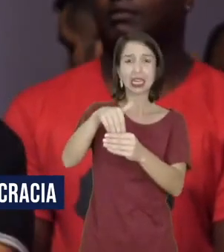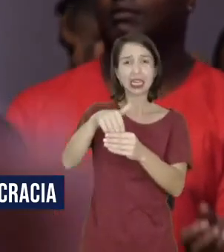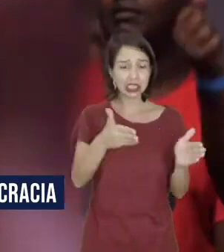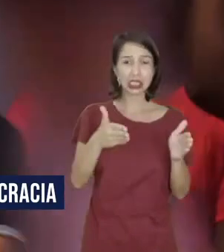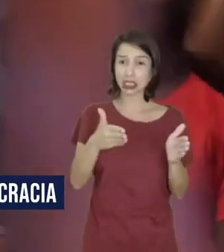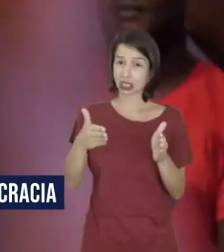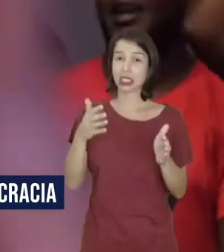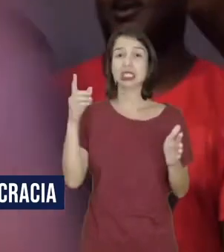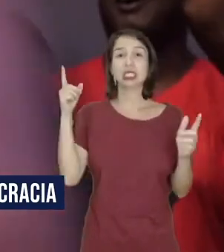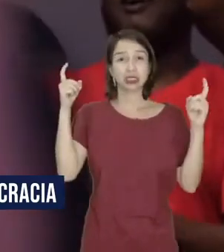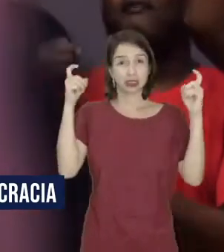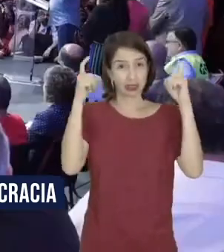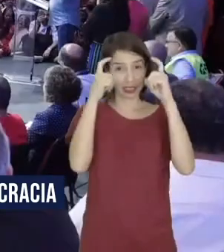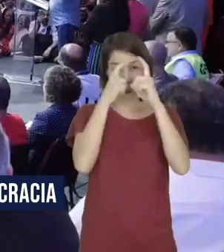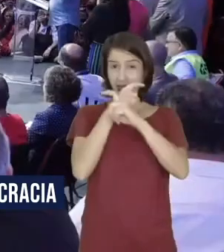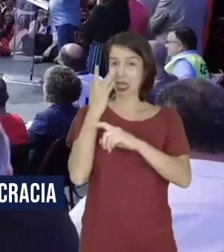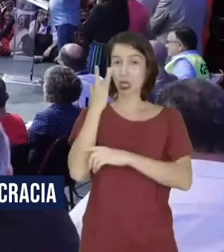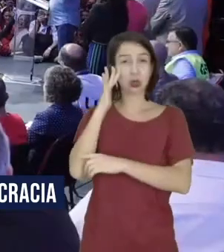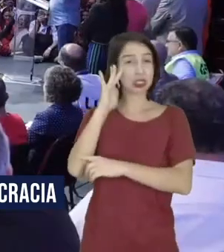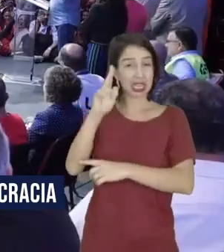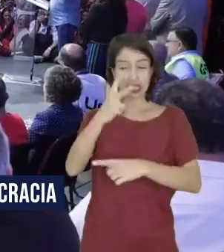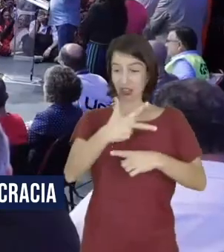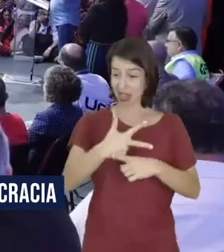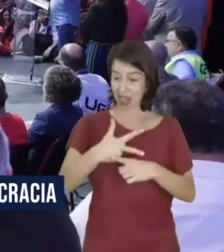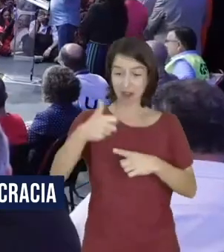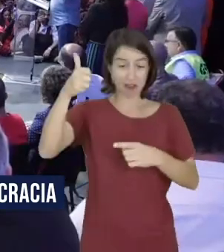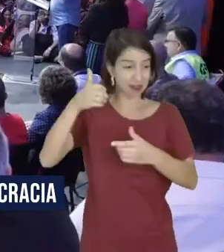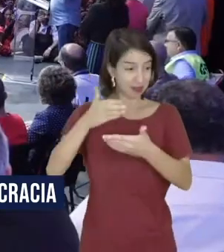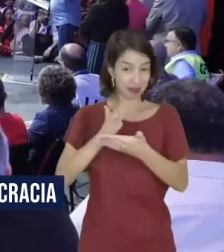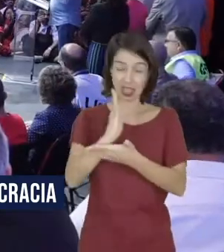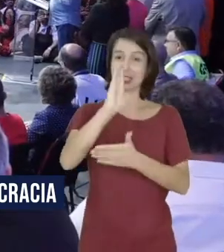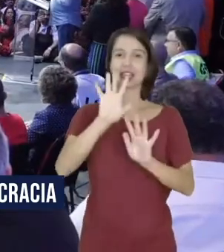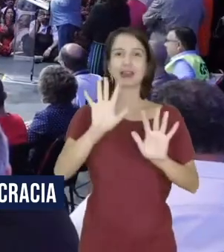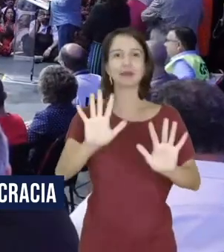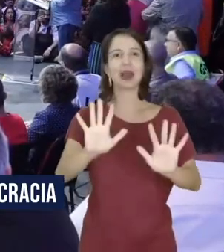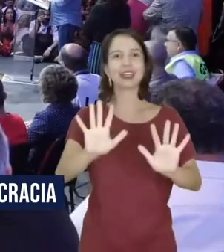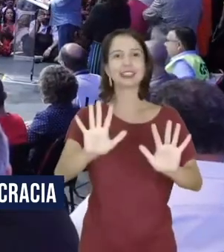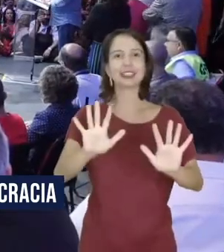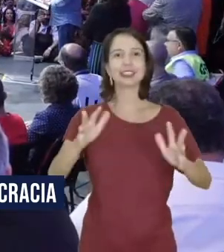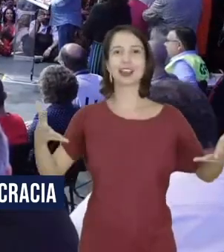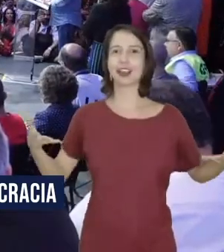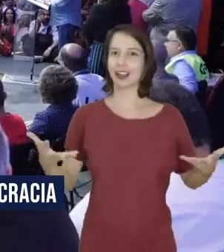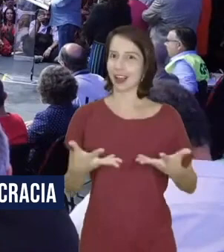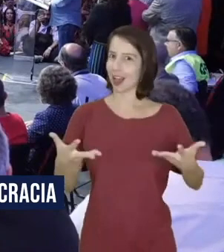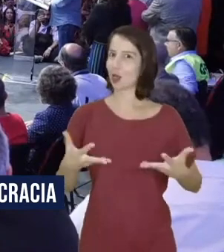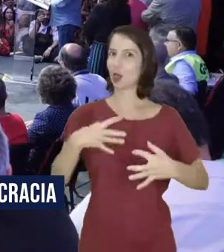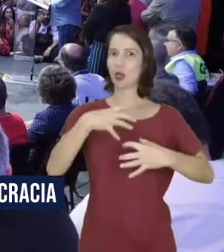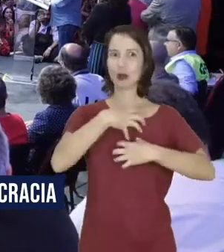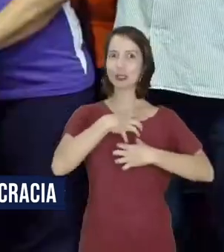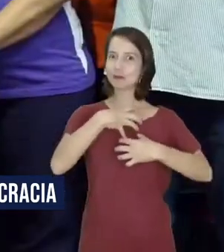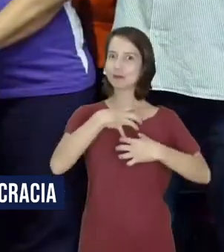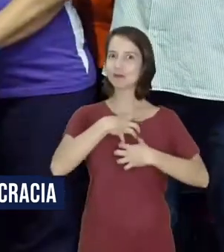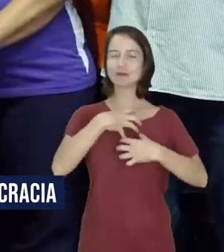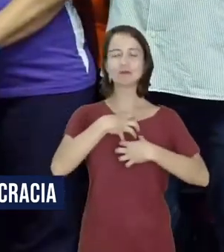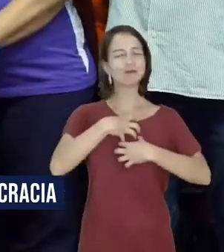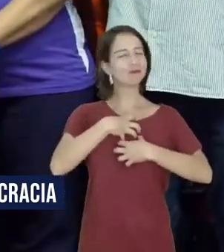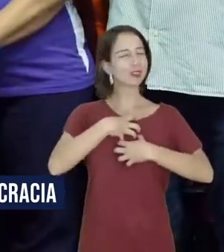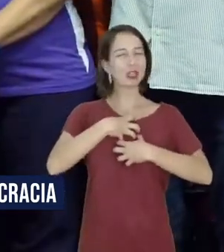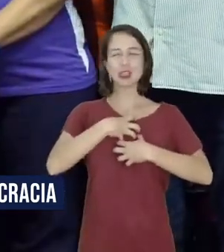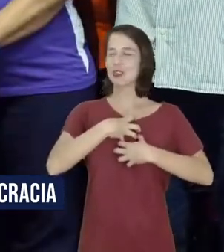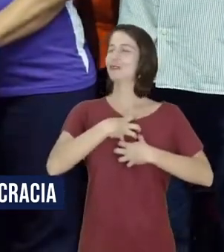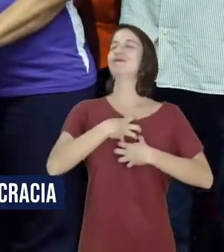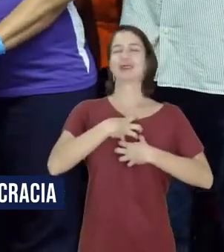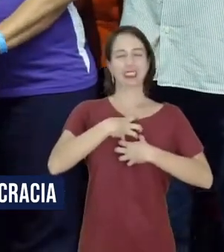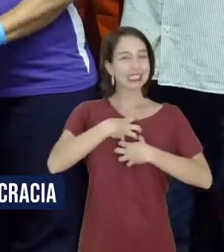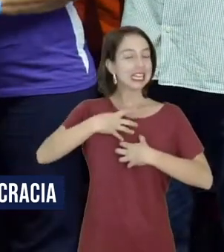agora eu saio daqui. Eu saio daqui com a certeza de que